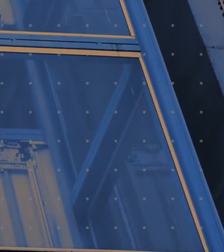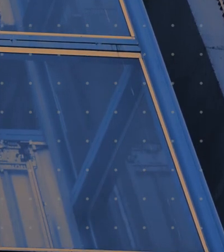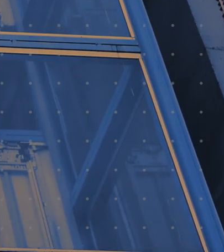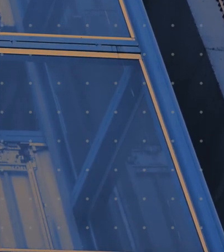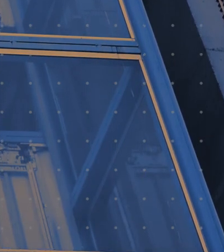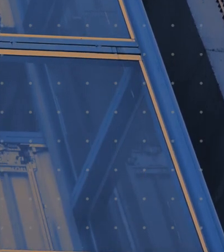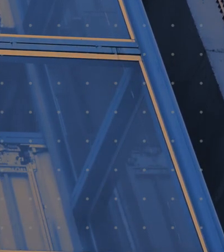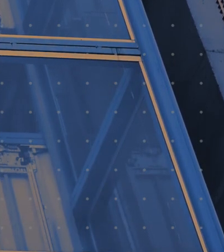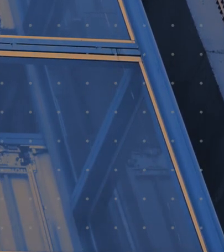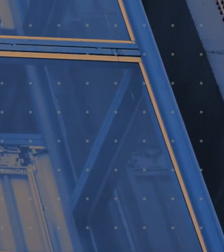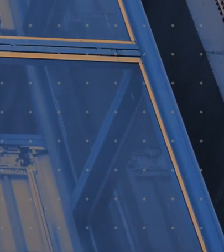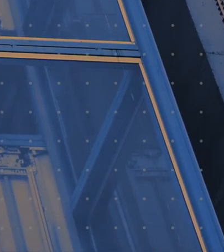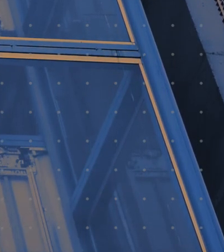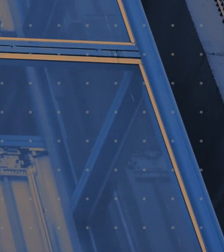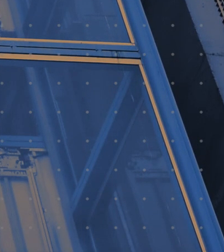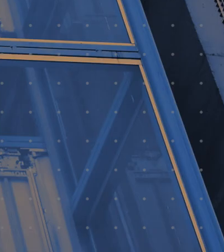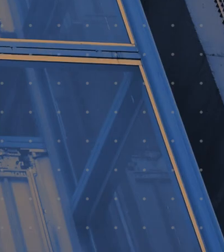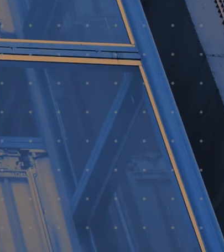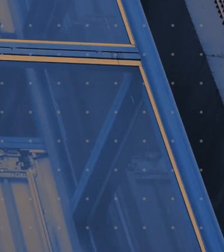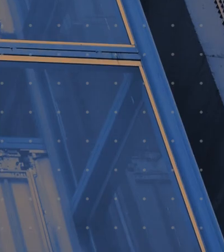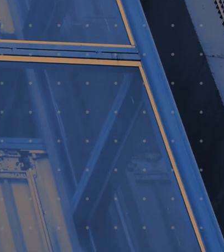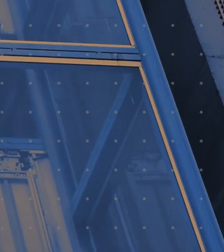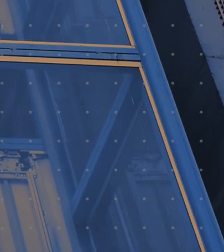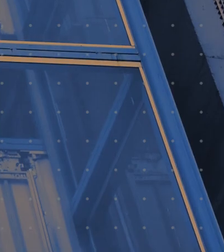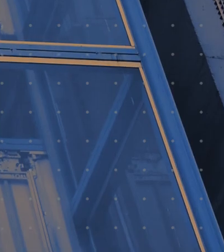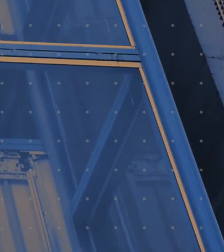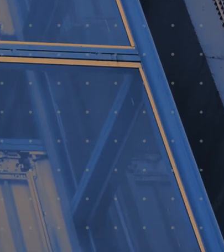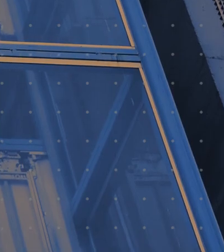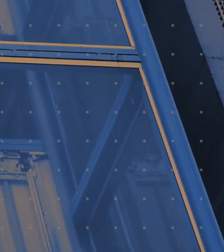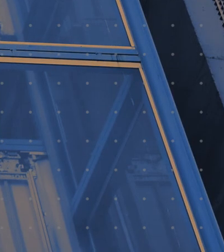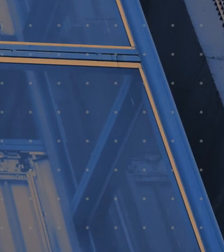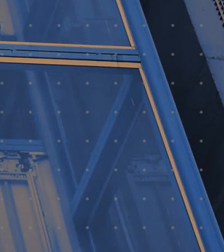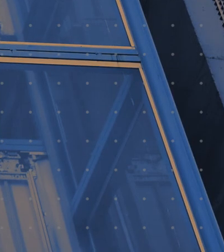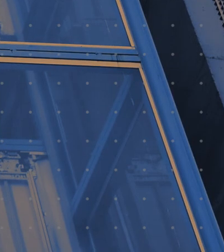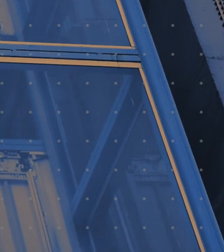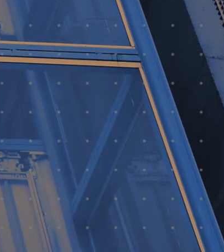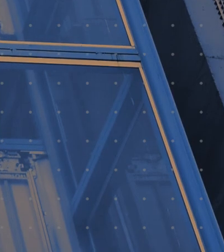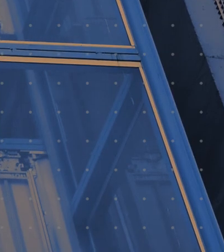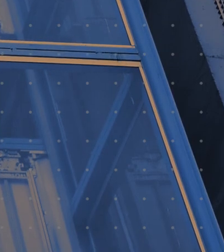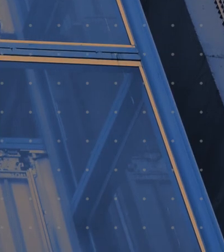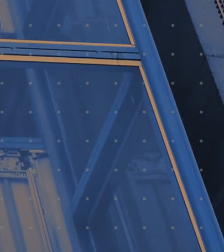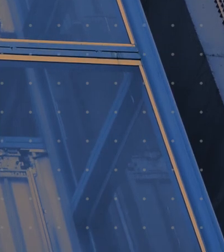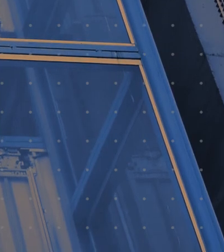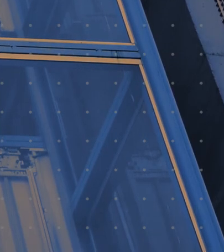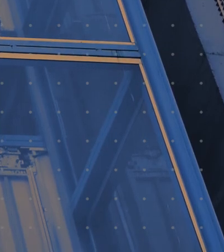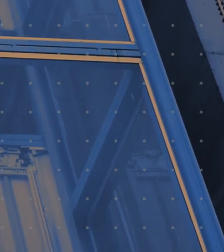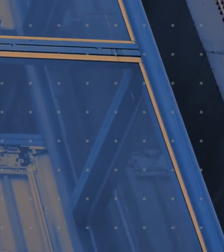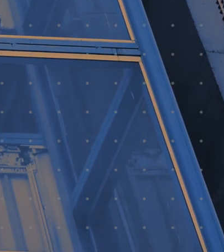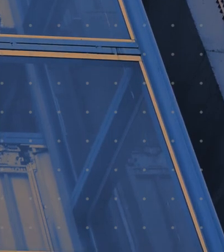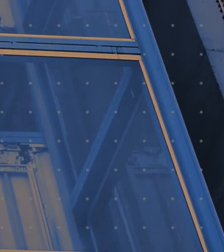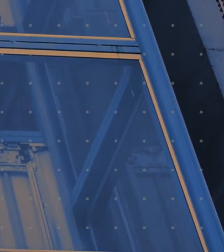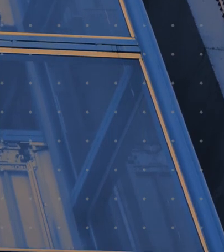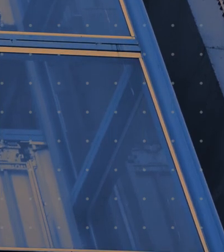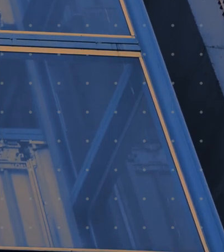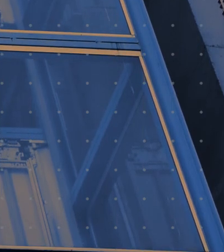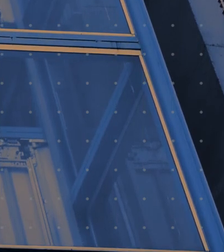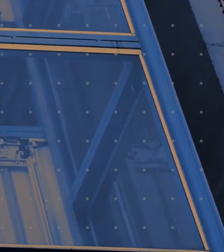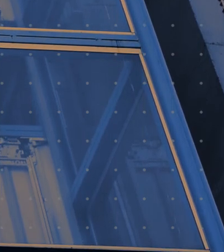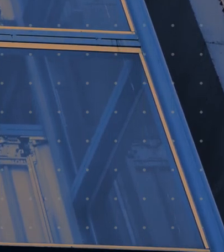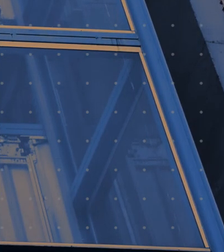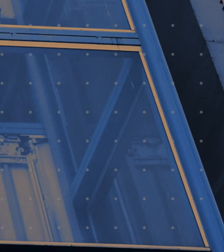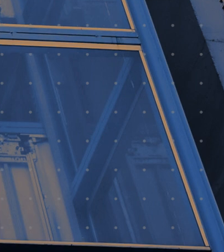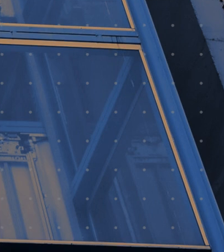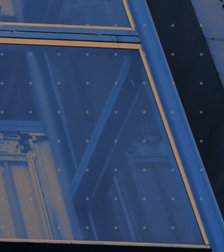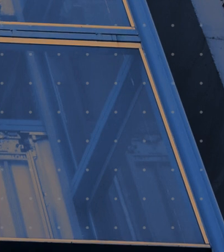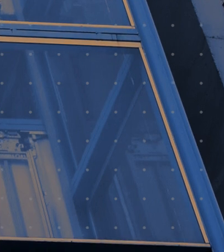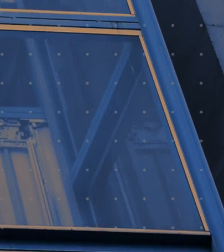açougueiro desossador, ajudante de cozinha, ajudante de embalador, atendente balconista, atendente de lanchonete,